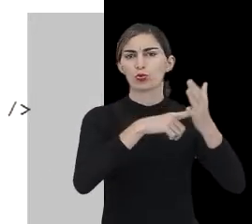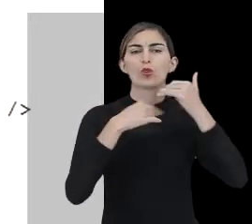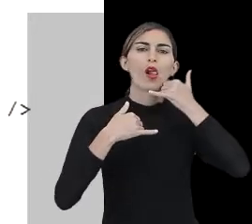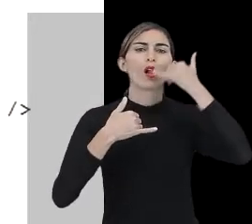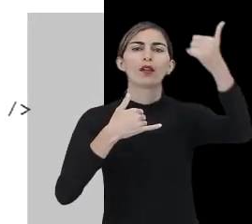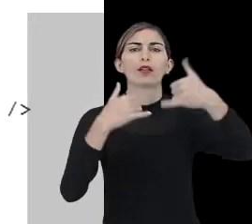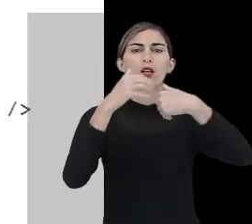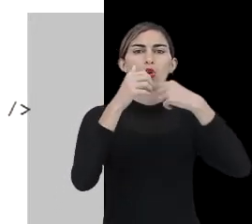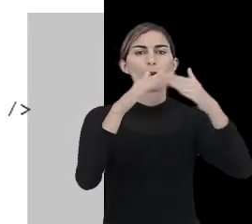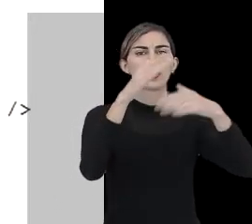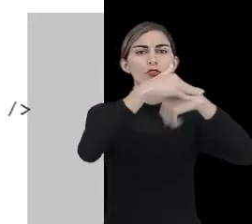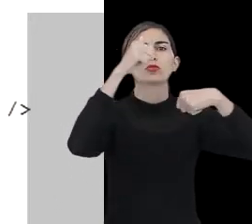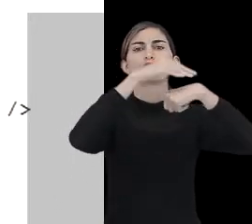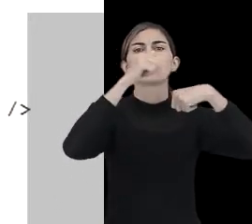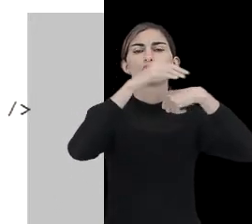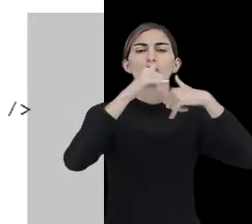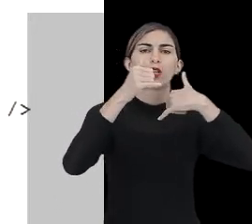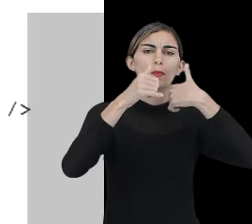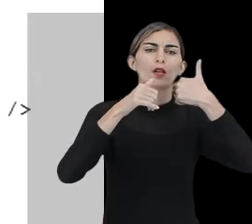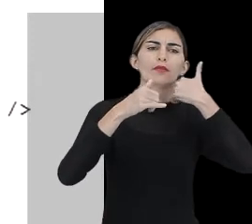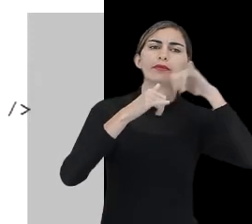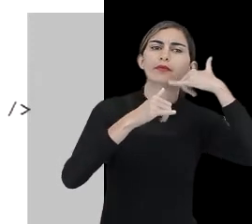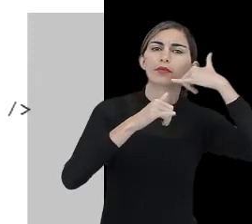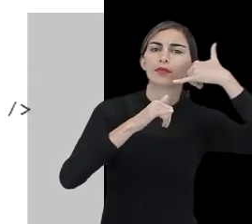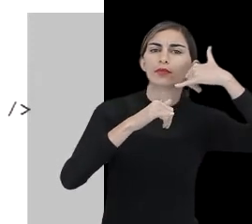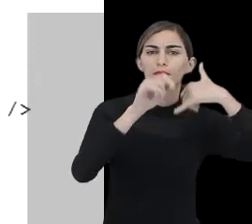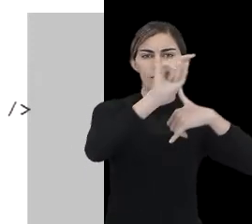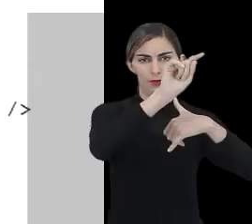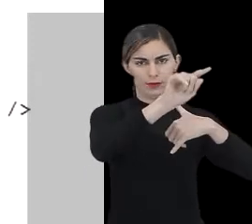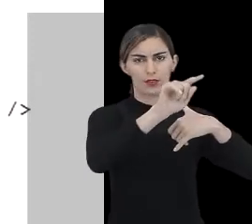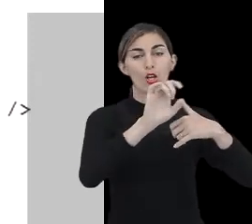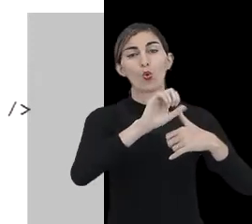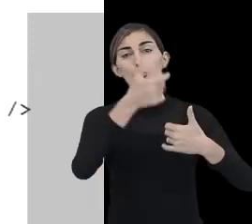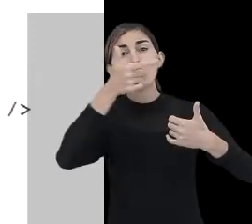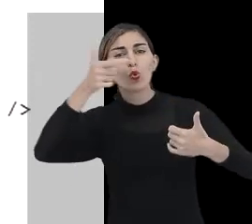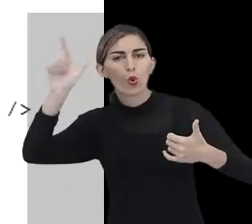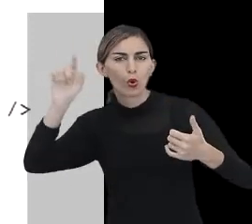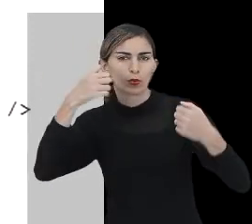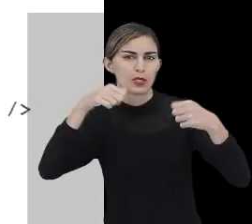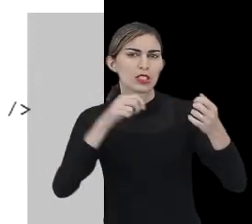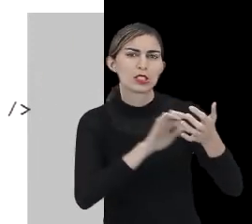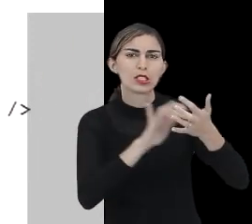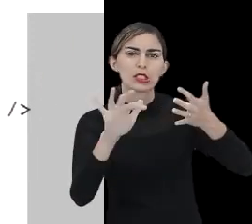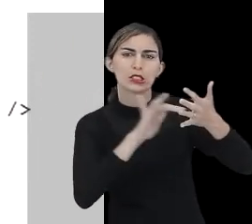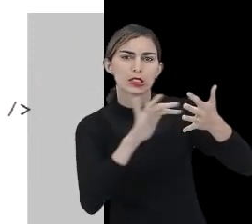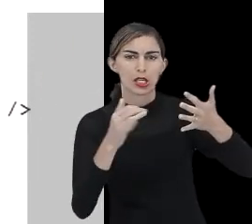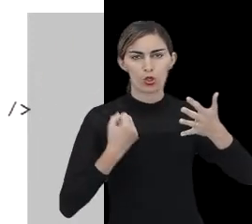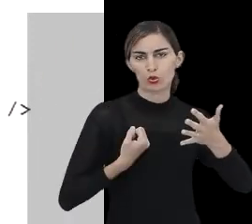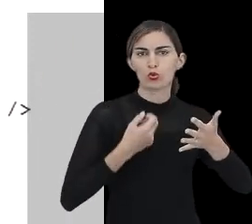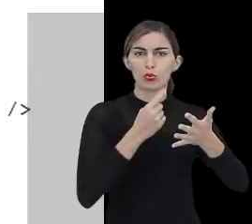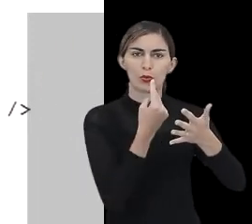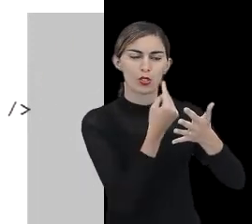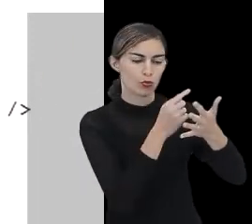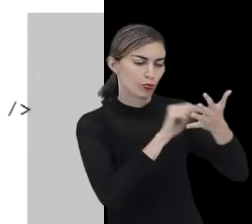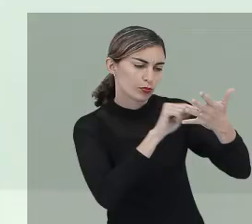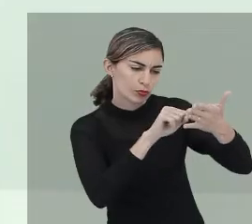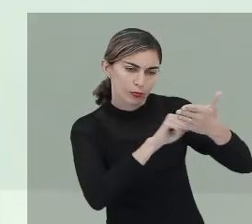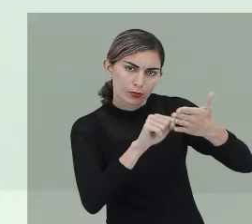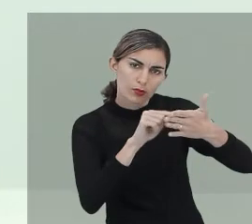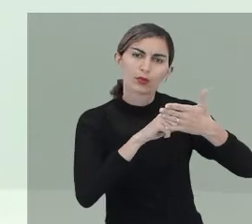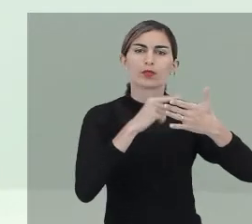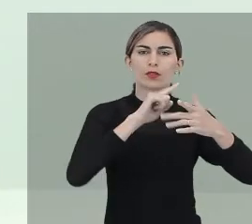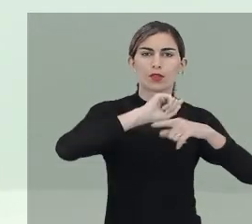começa a chamar. O Action Dial, ele faz apenas a descagem. Para você chamar, você tem que apertar na tecla para ele efetuar a